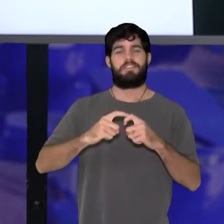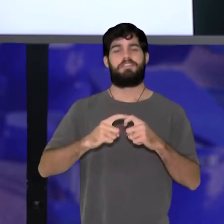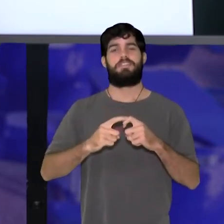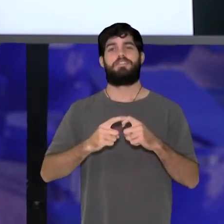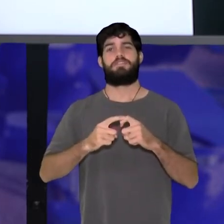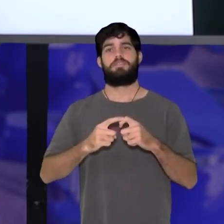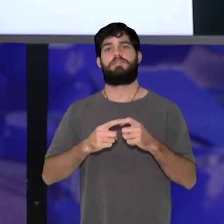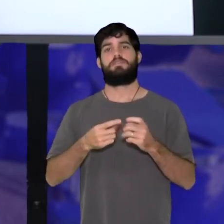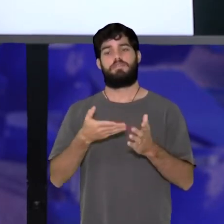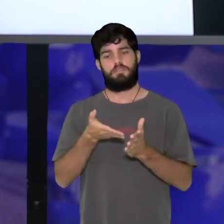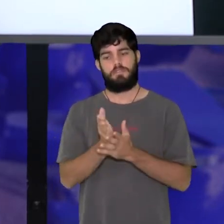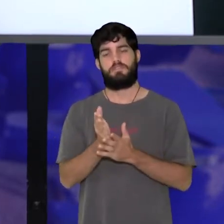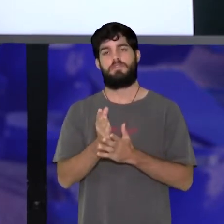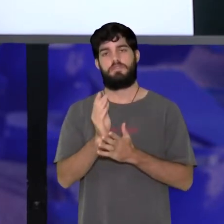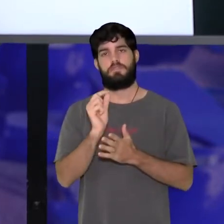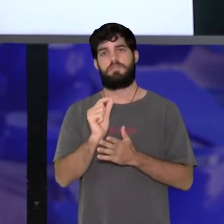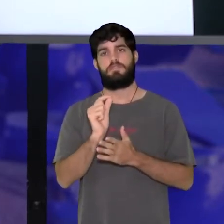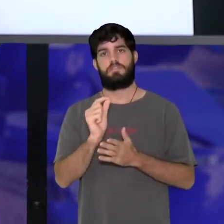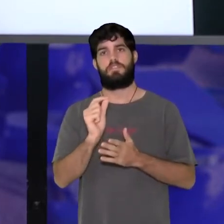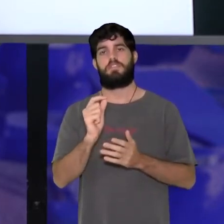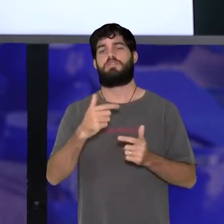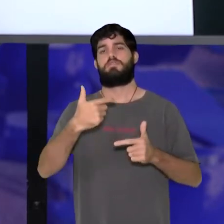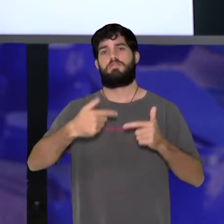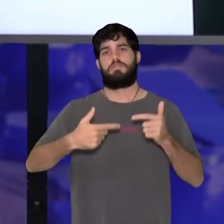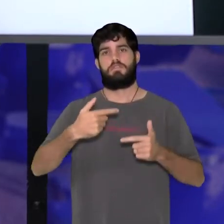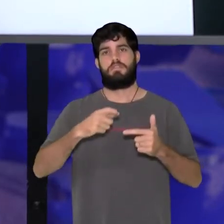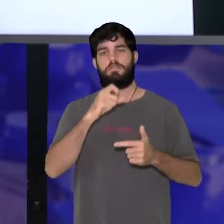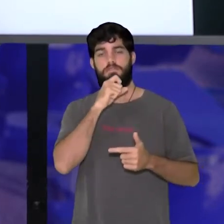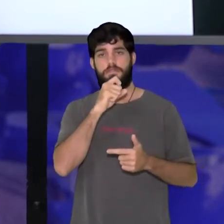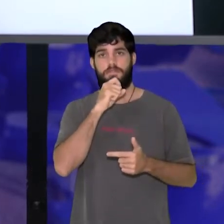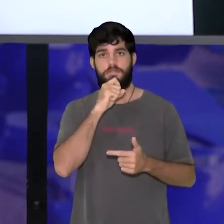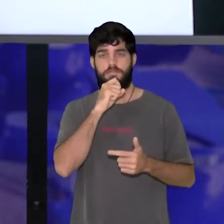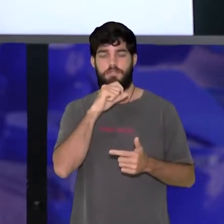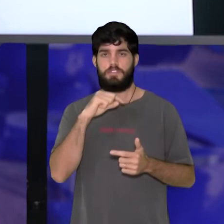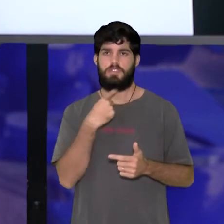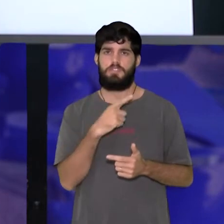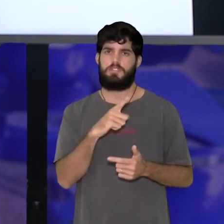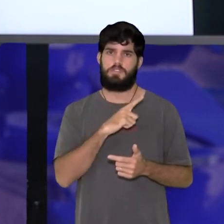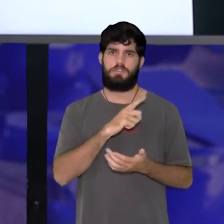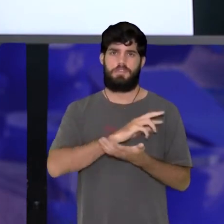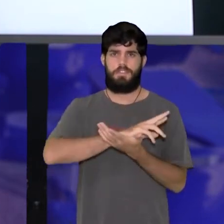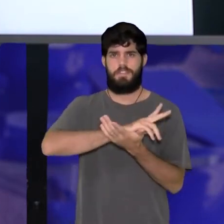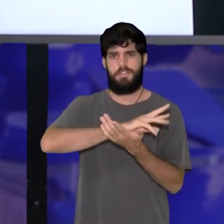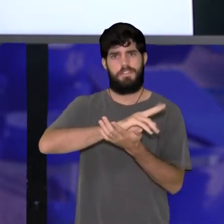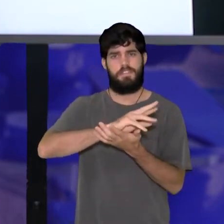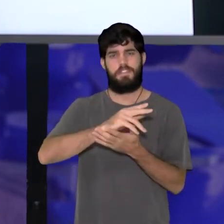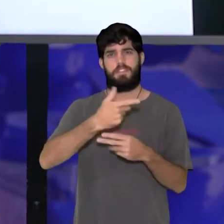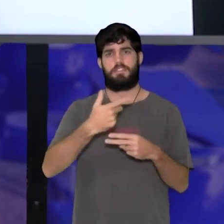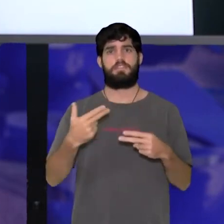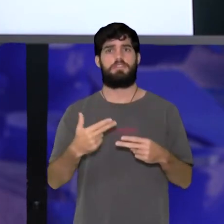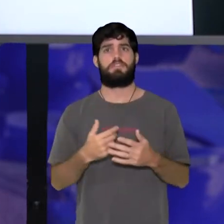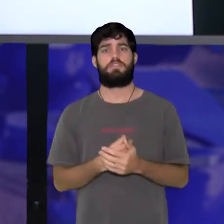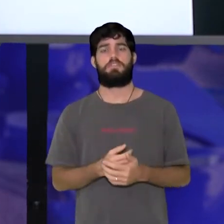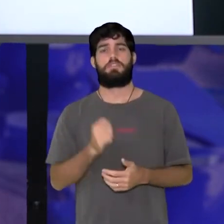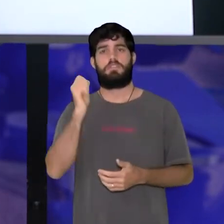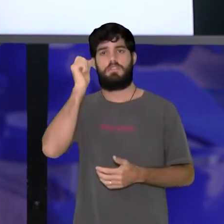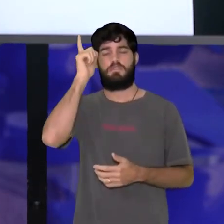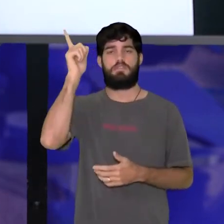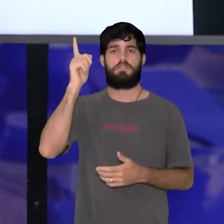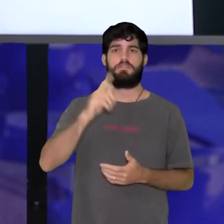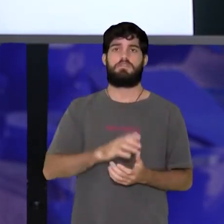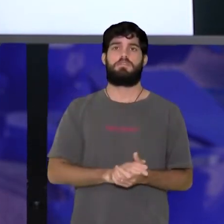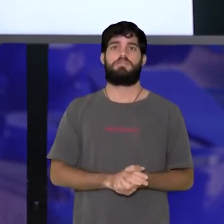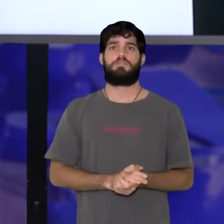é fruto da Guerra Fria. Nós temos diversos inventos que começaram como inventos militares,